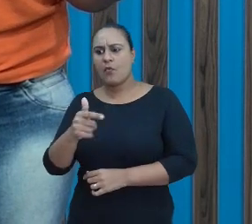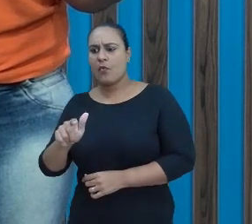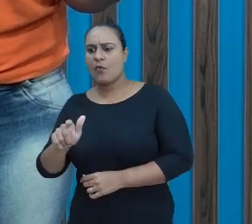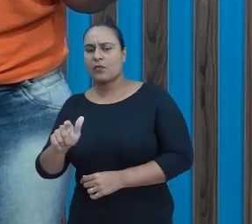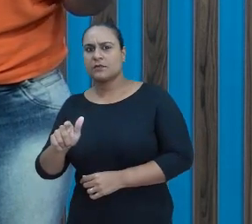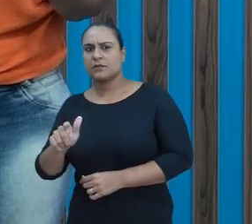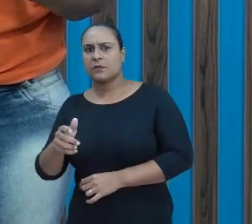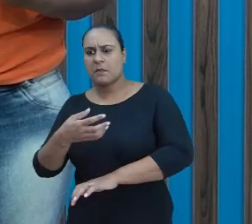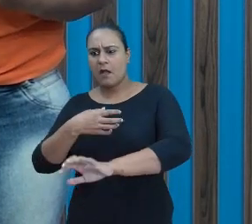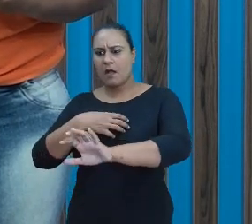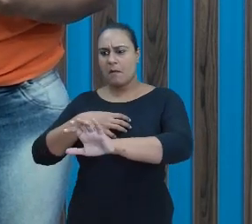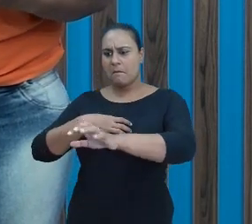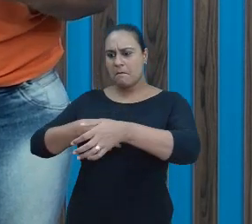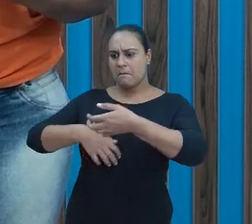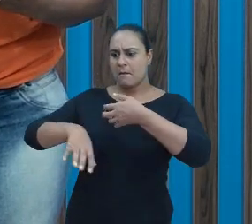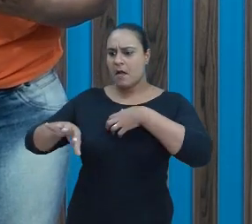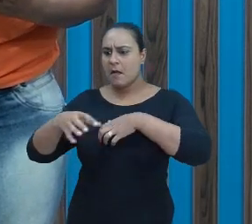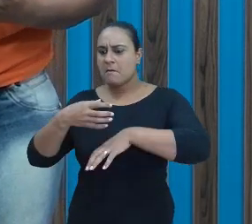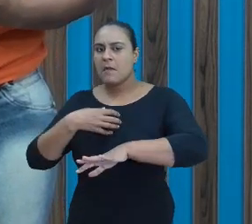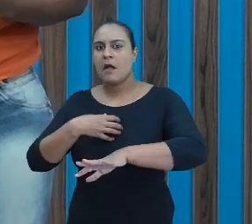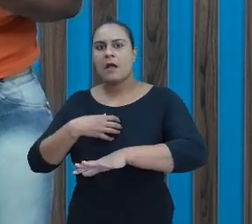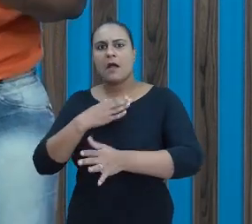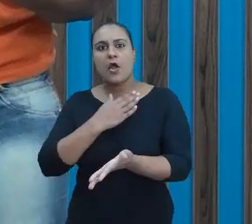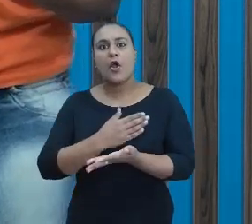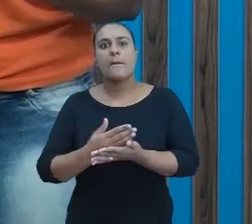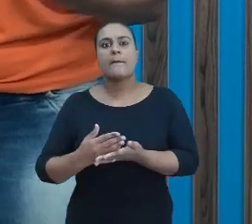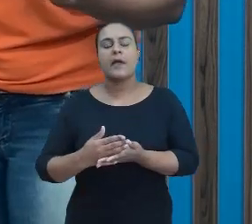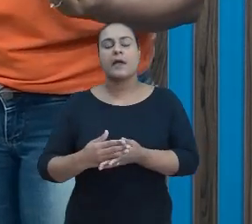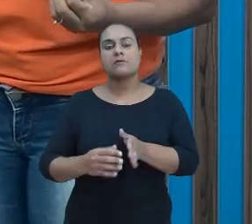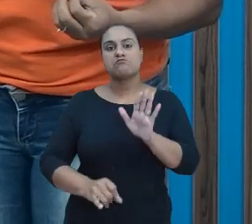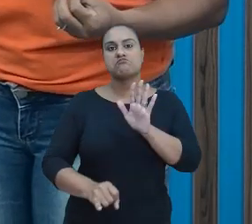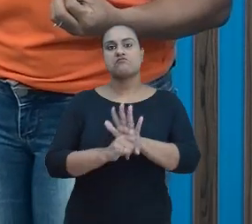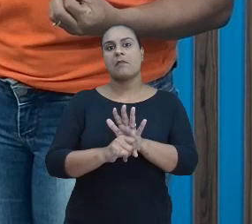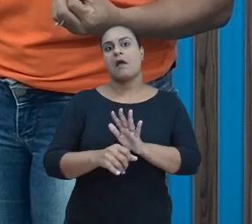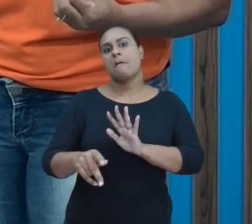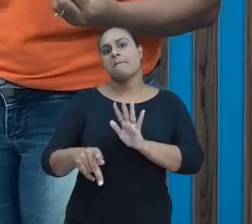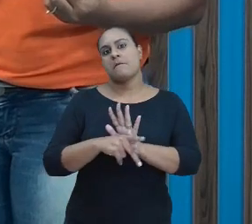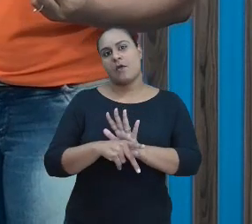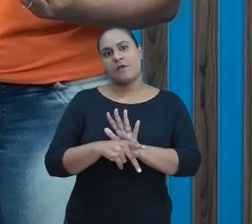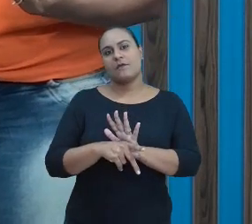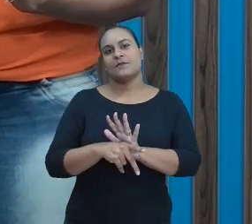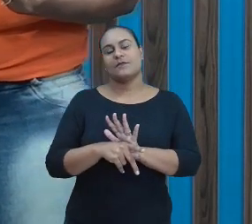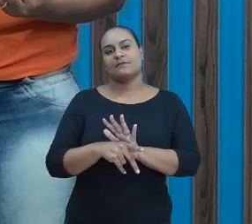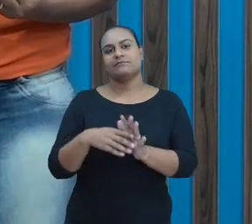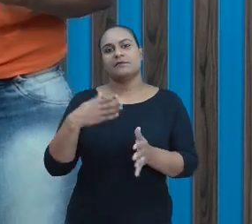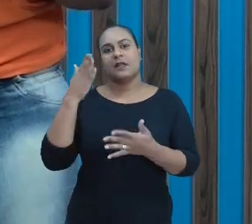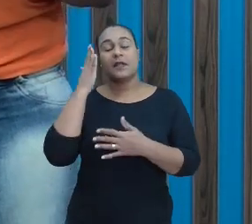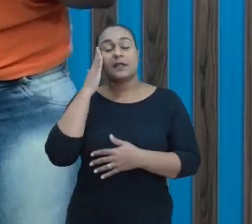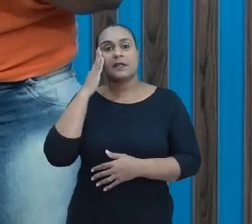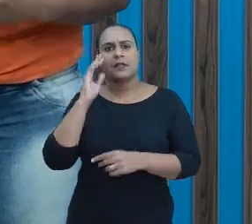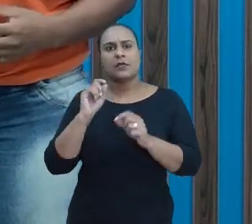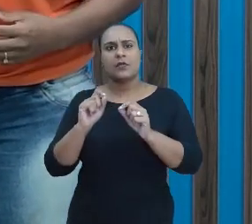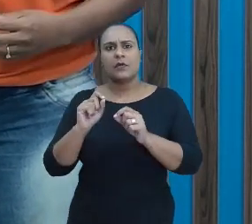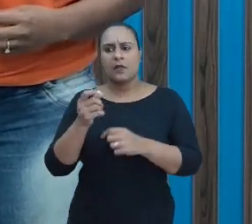ele começa a ter uma identidade própria. Ele começa a entender que o outro